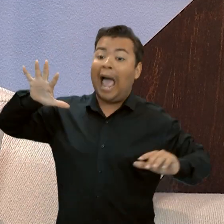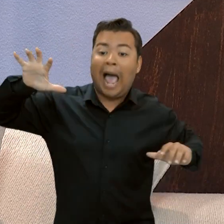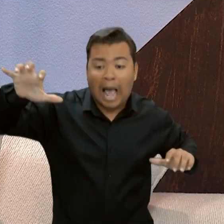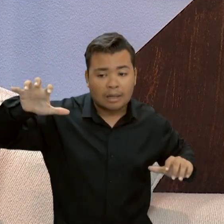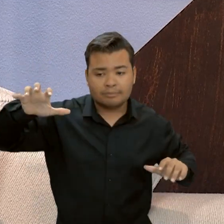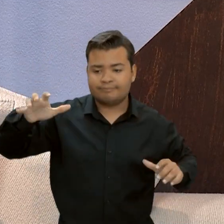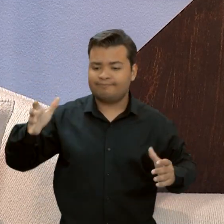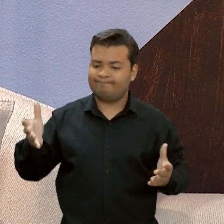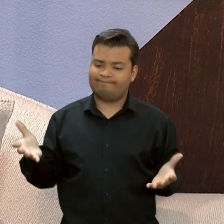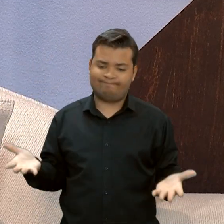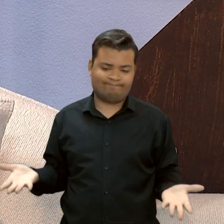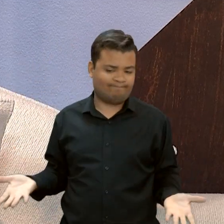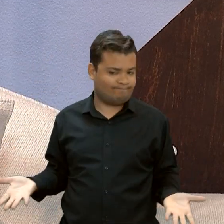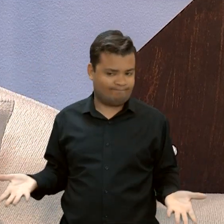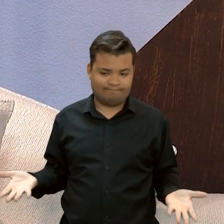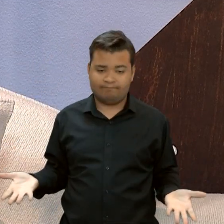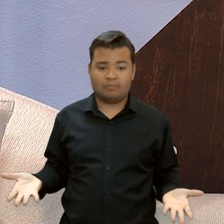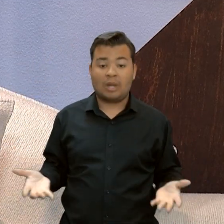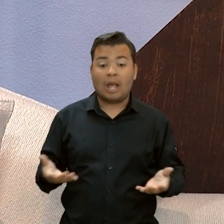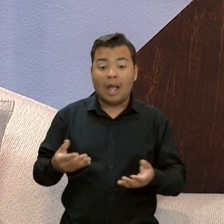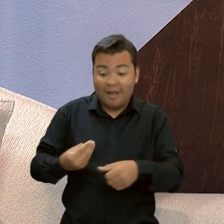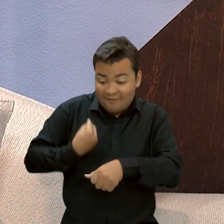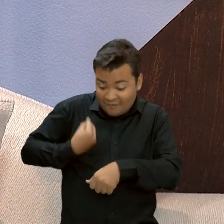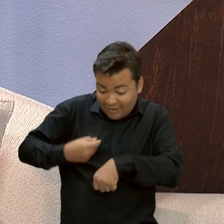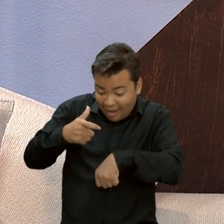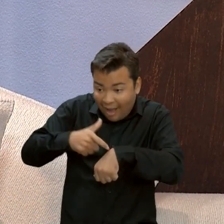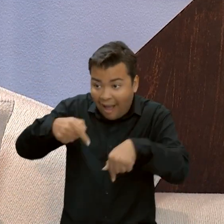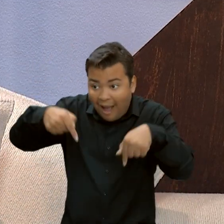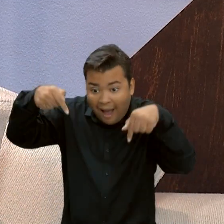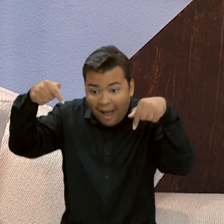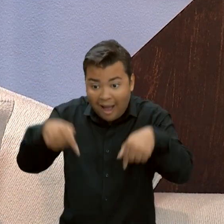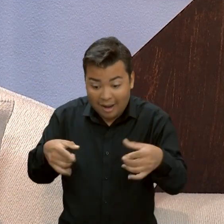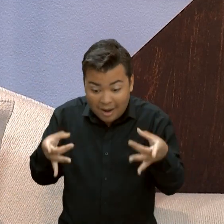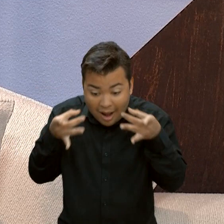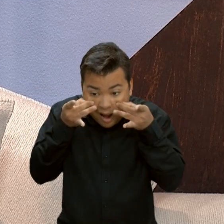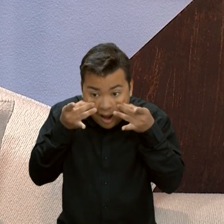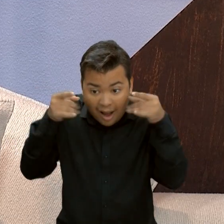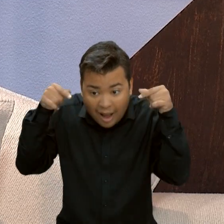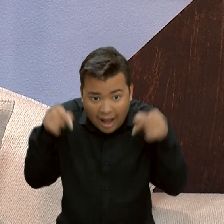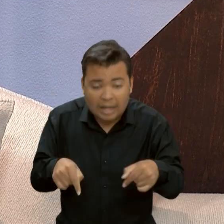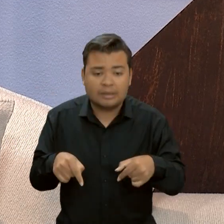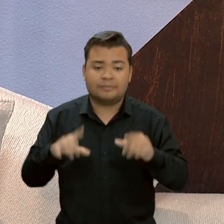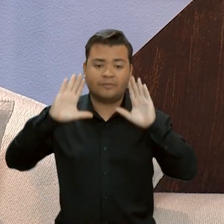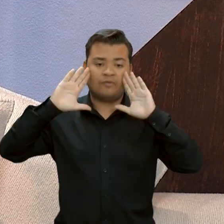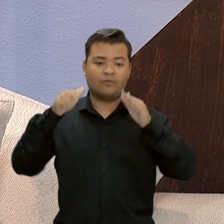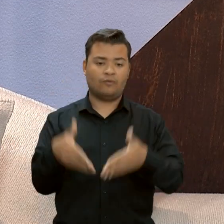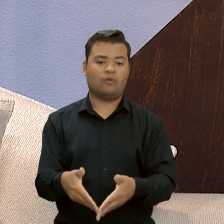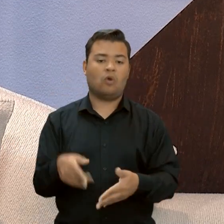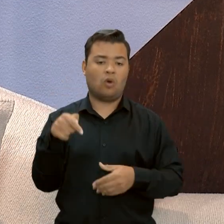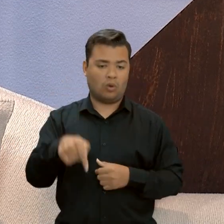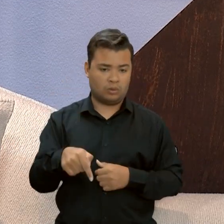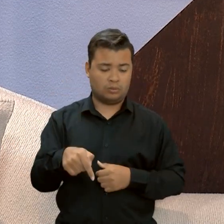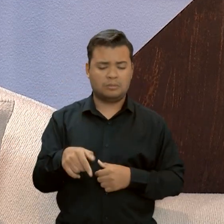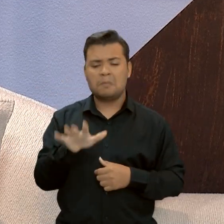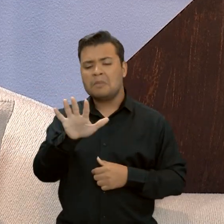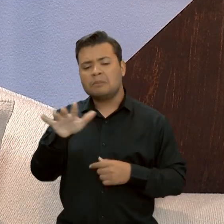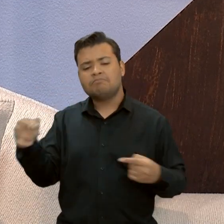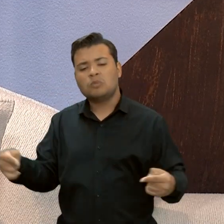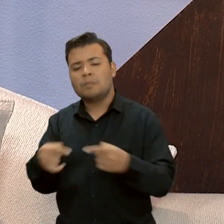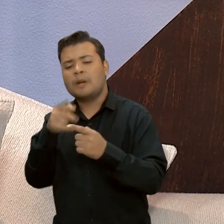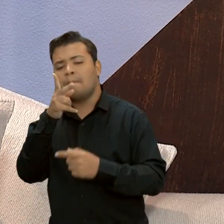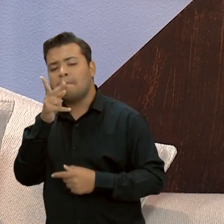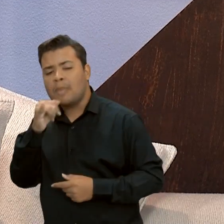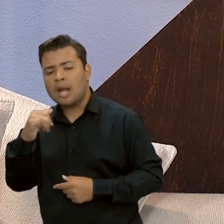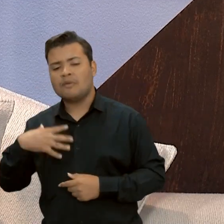momento presente, estar inteiro na situação, o que seria isso, pensando a temática pais e filhos?